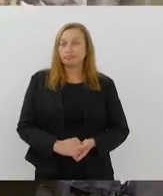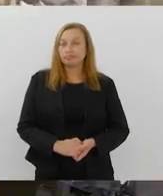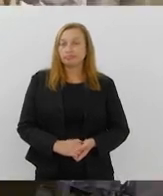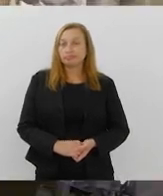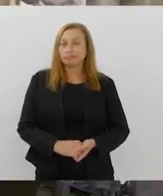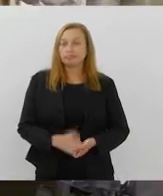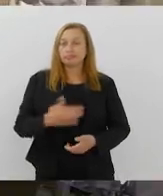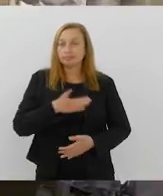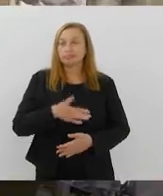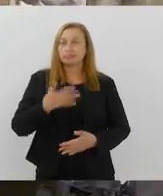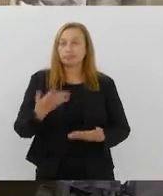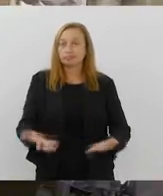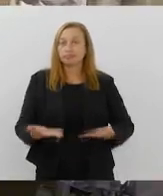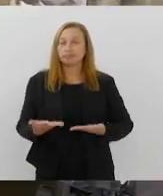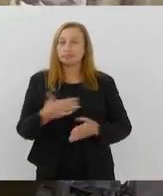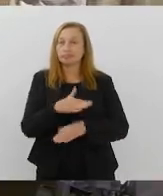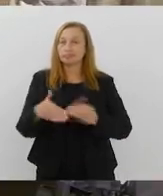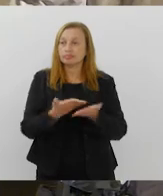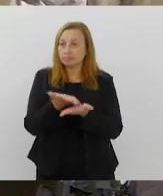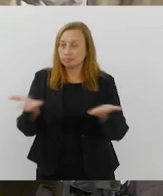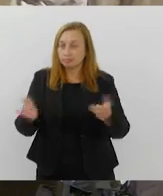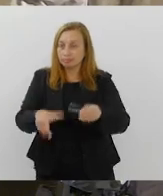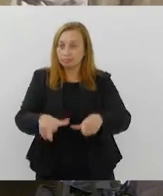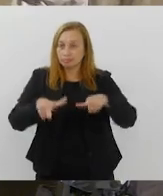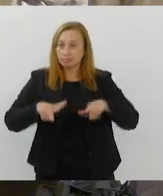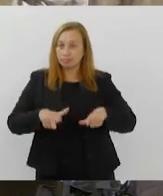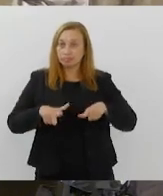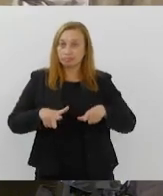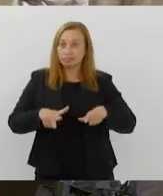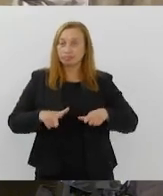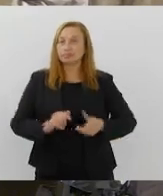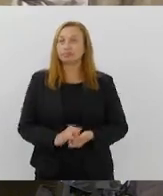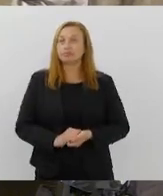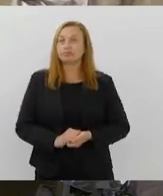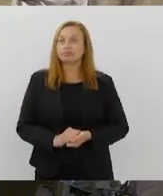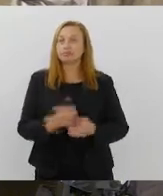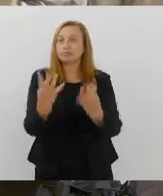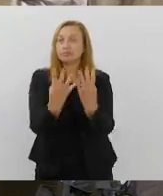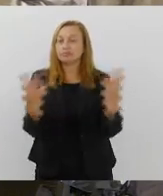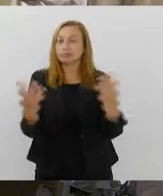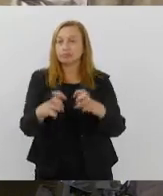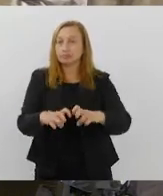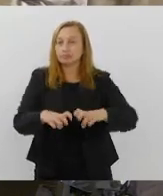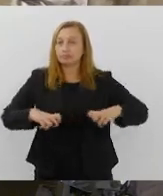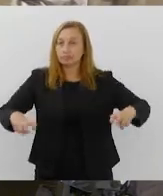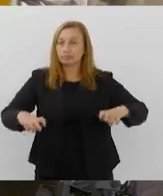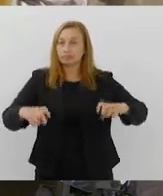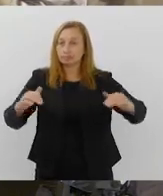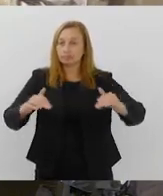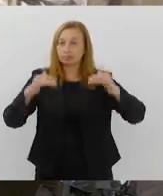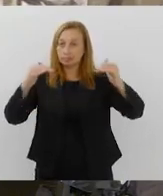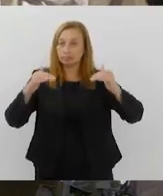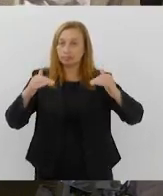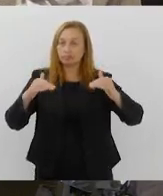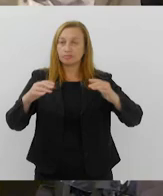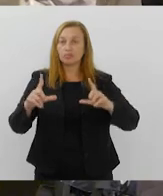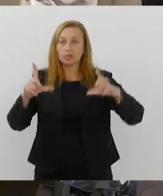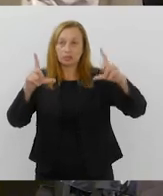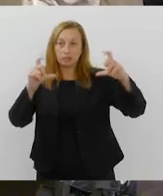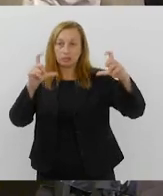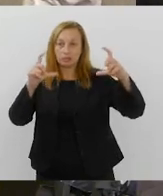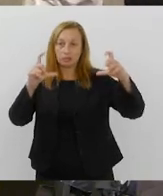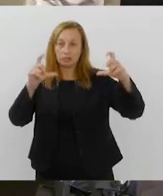Gostaria de convidar todos que receberam a moção para se posicionar na frente da mesa de honra para uma foto oficial com o vereador Rogério Amorim.